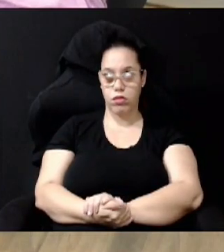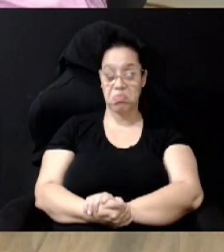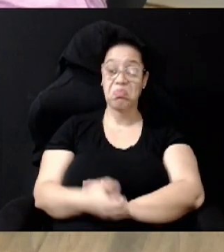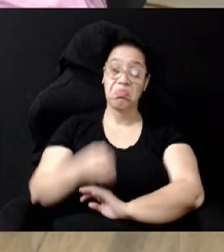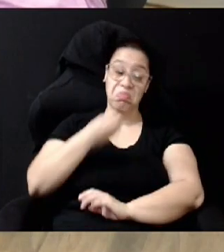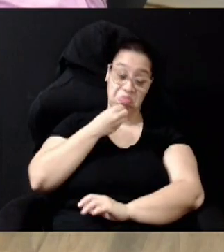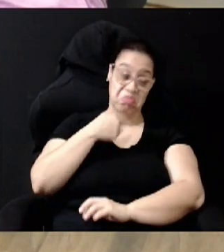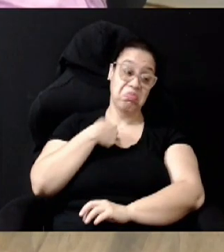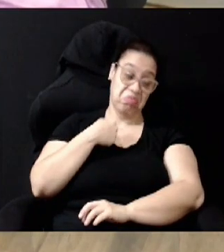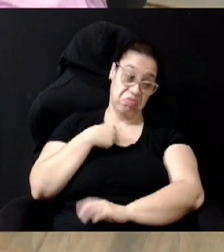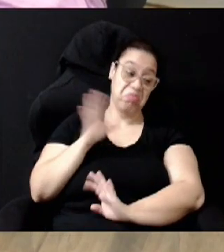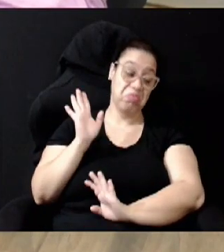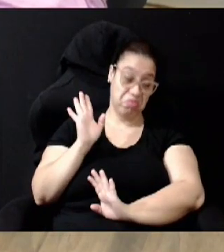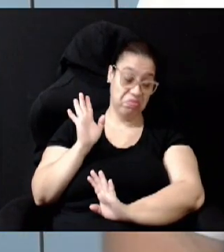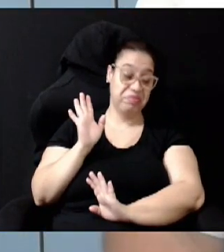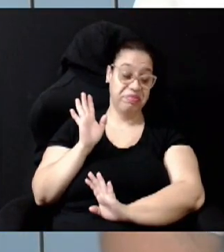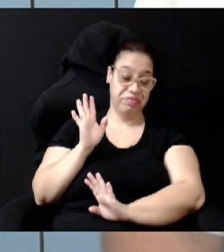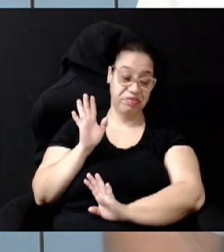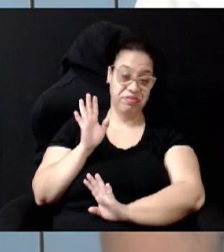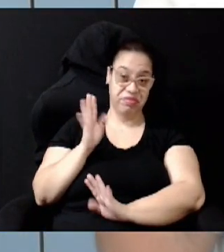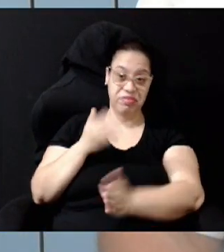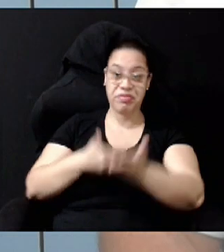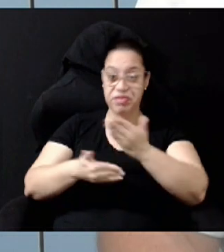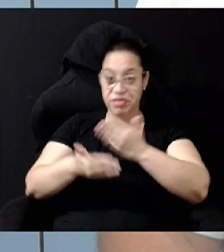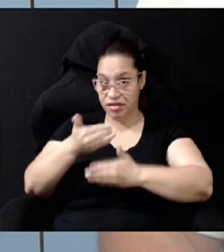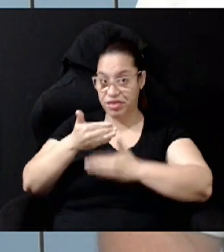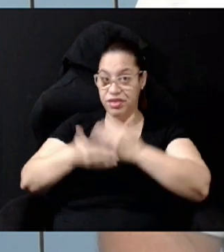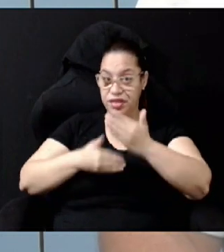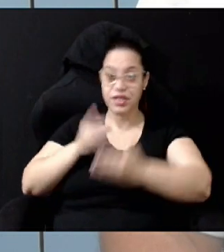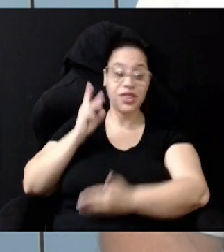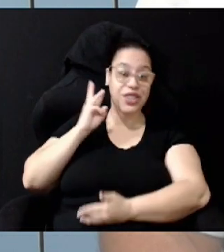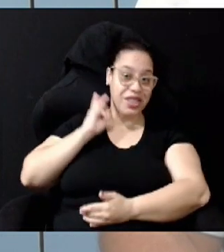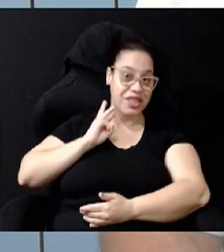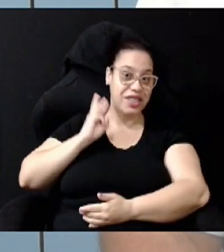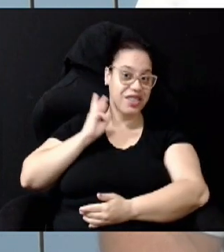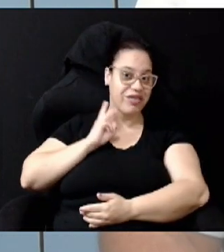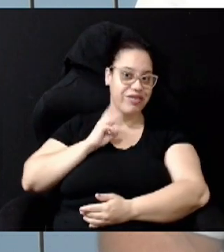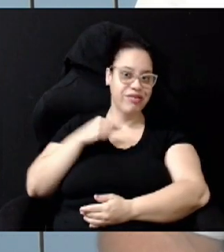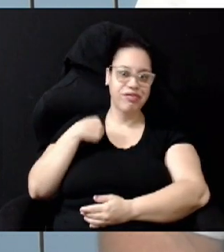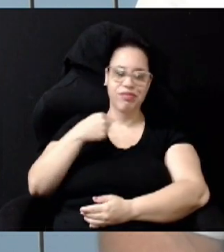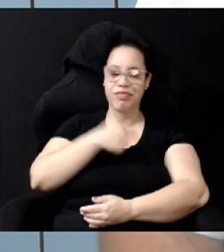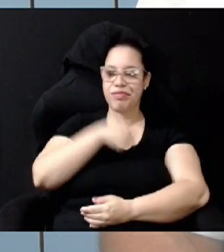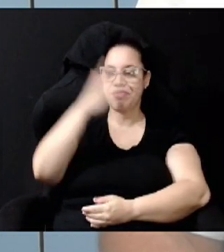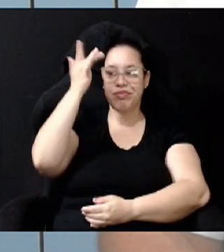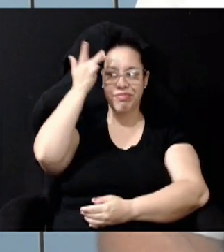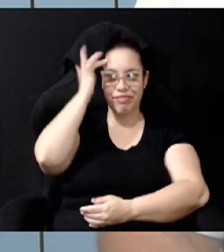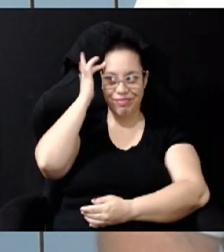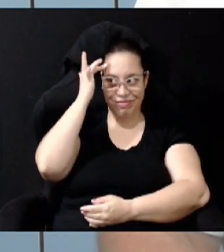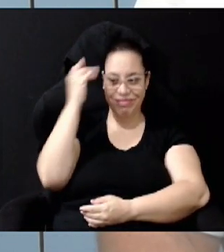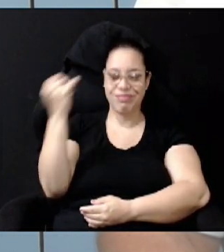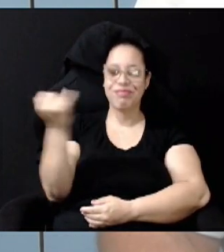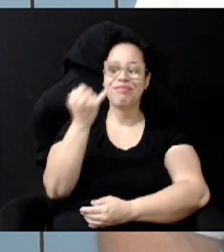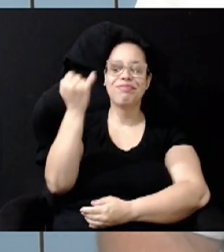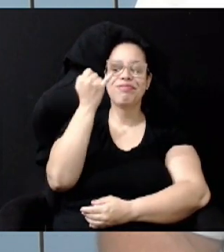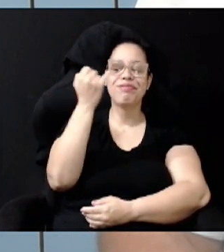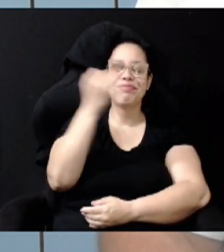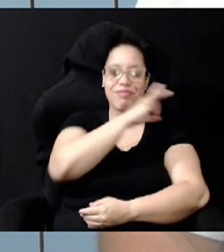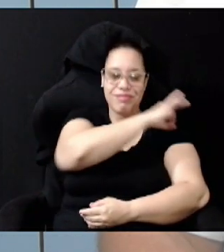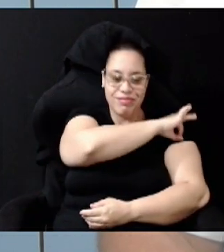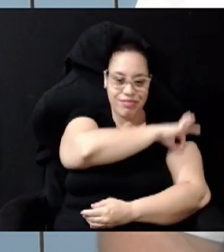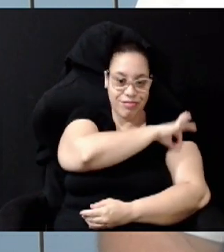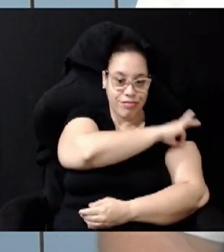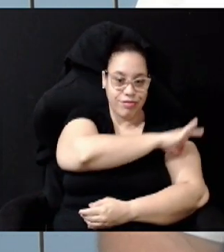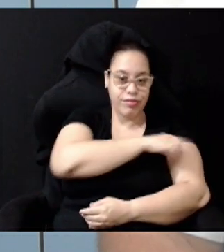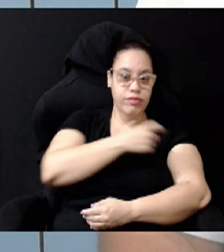menos, né, acho que compartilho com o Cecílio, nós achamos muito importante que a Prefeitura de